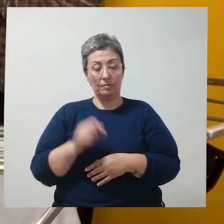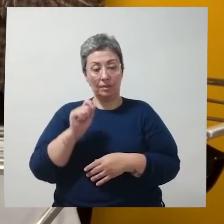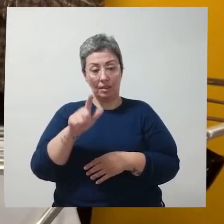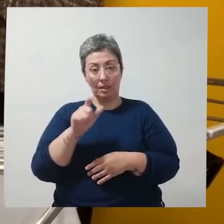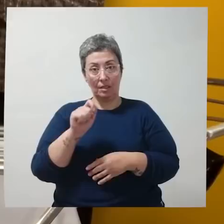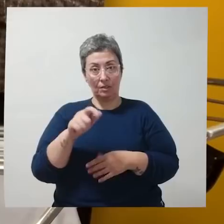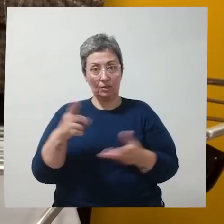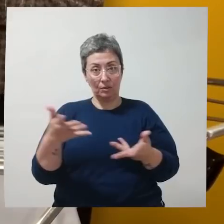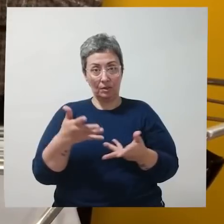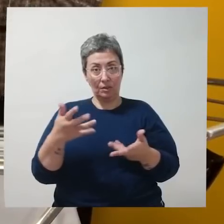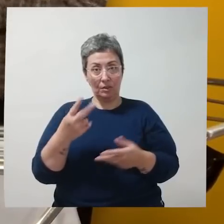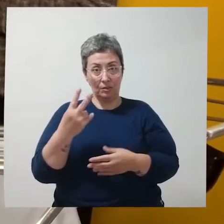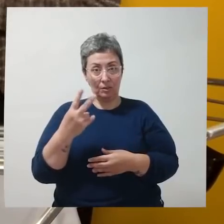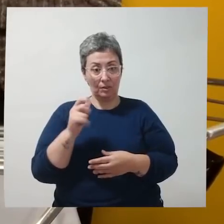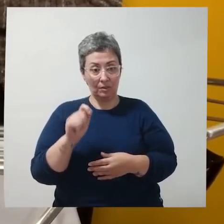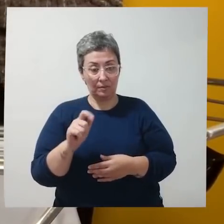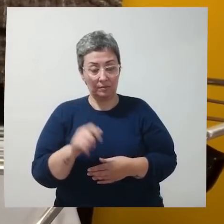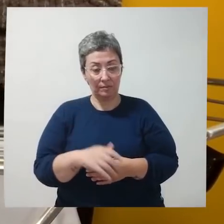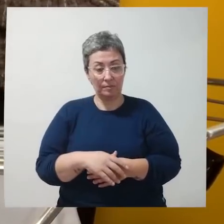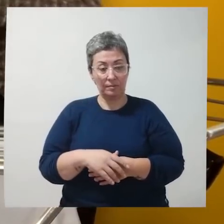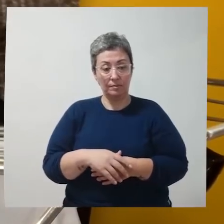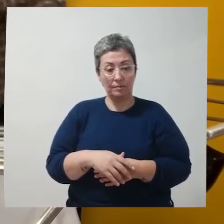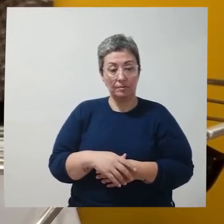Azul agora, 2 azuis.